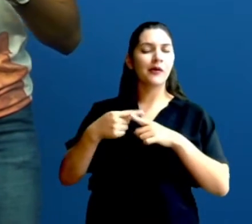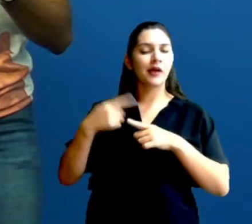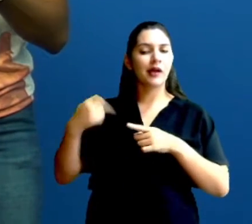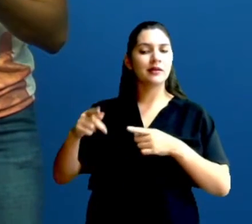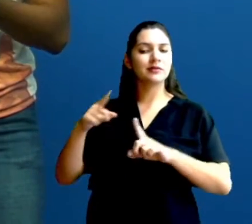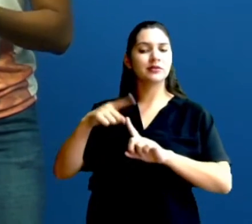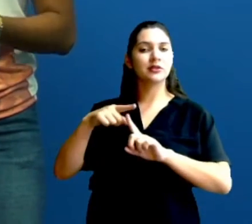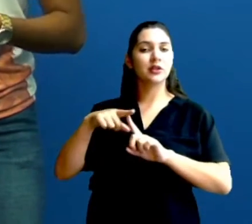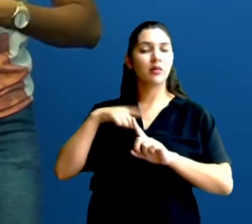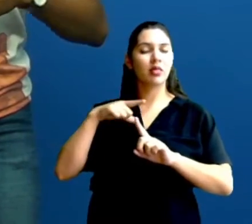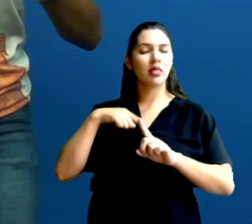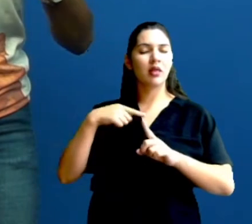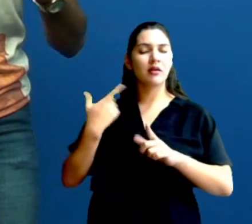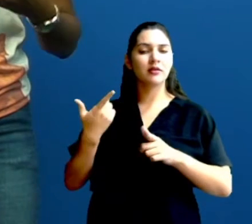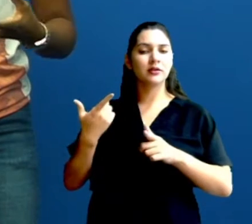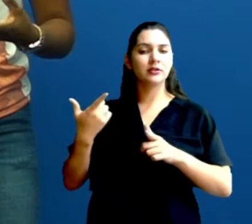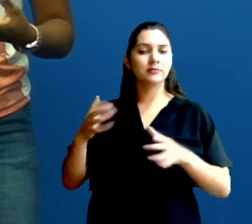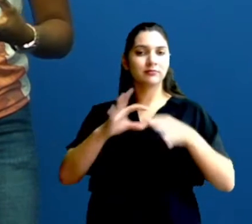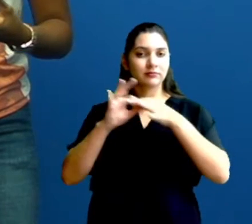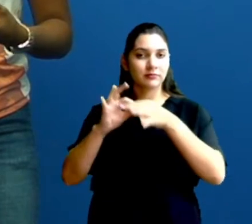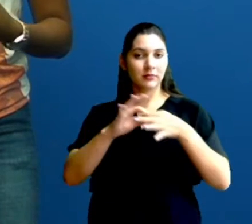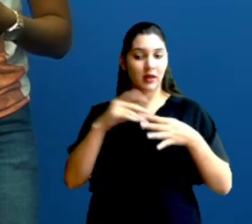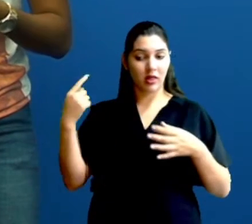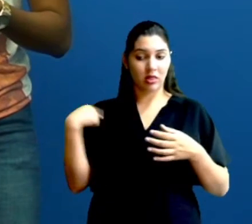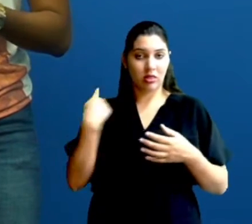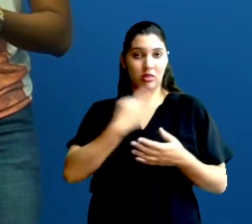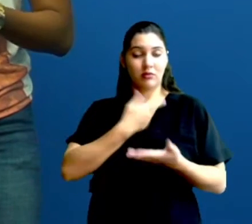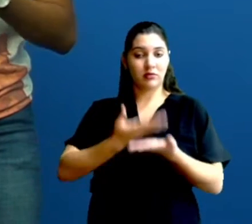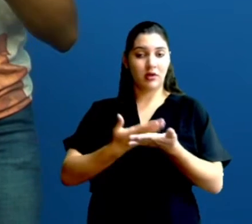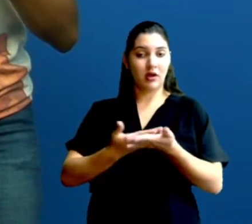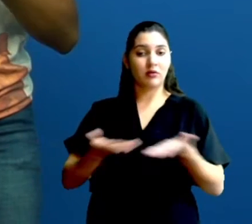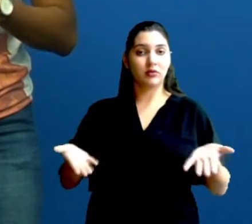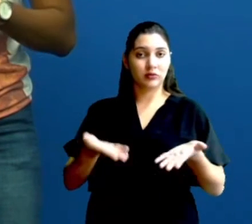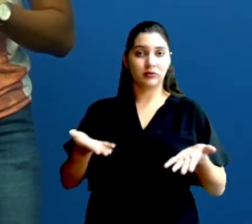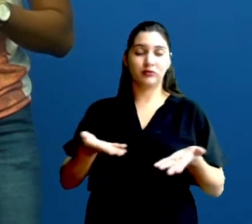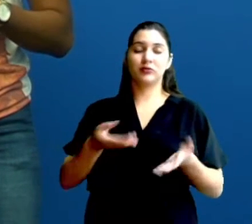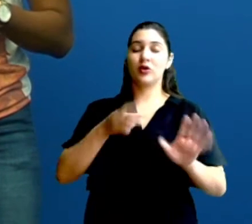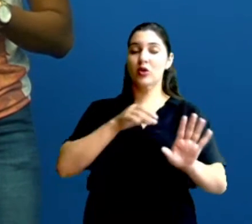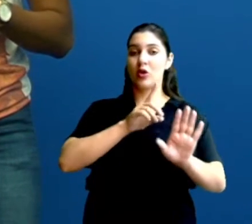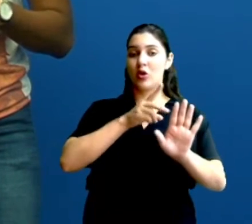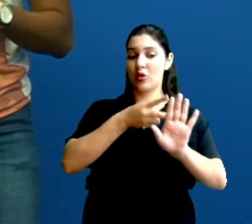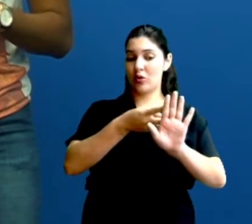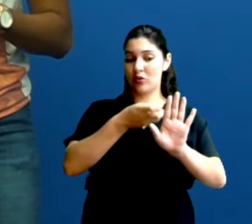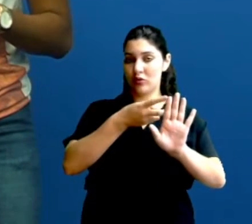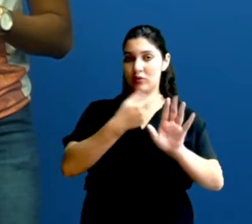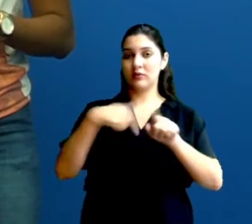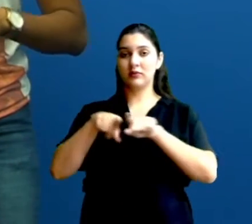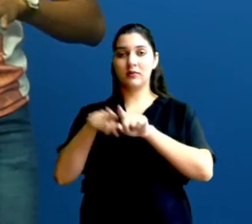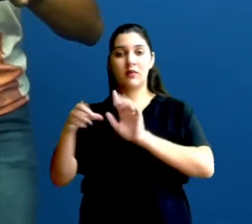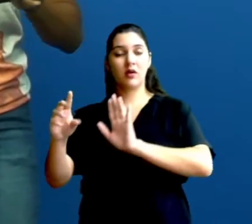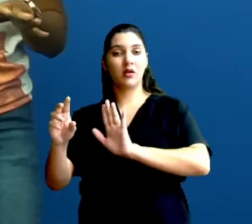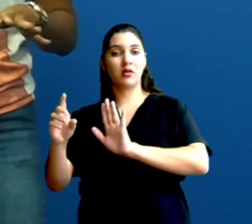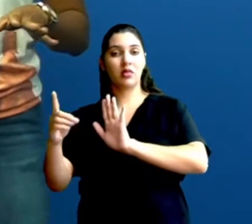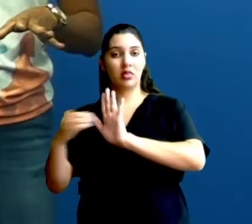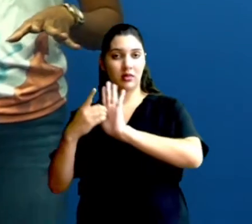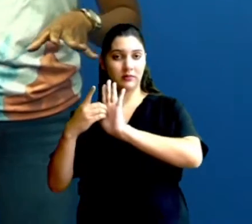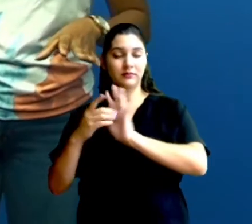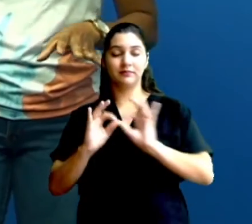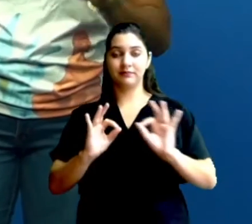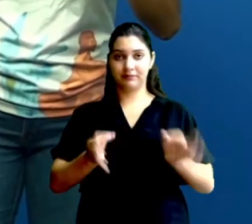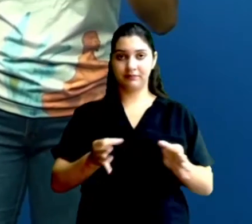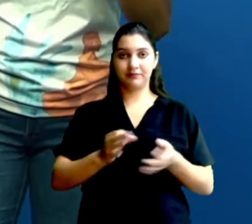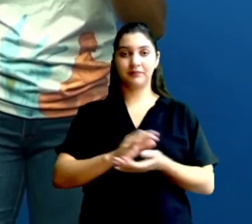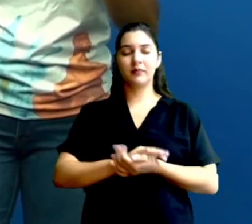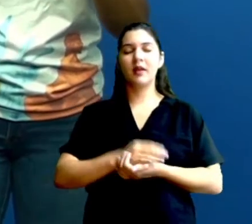tem tanto a ver com a nossa aula de hoje, conotação e denotação. Certo?